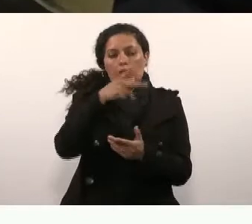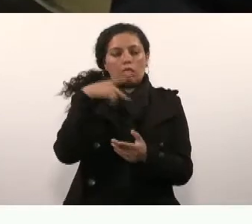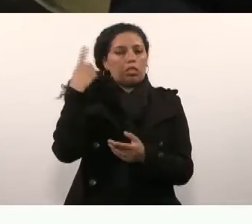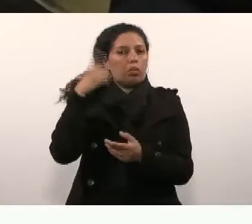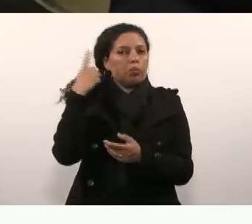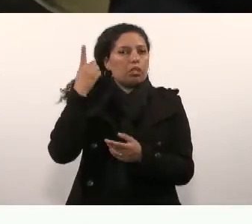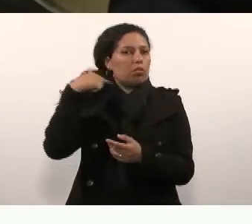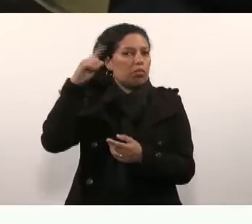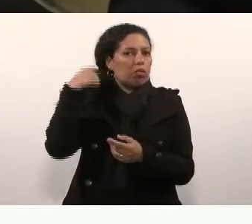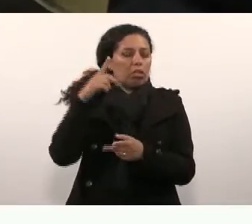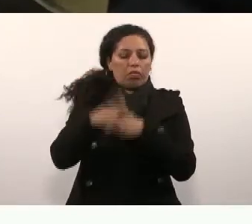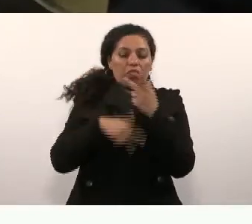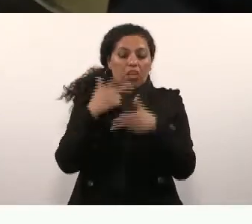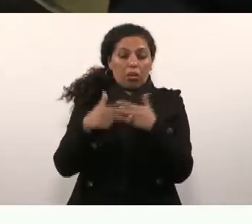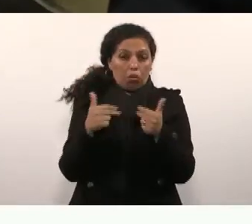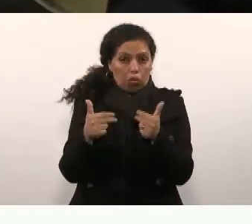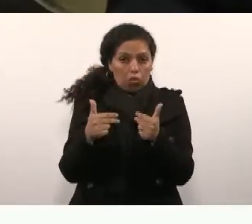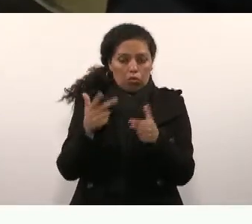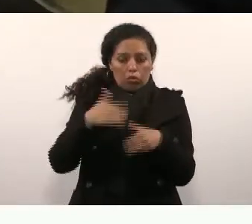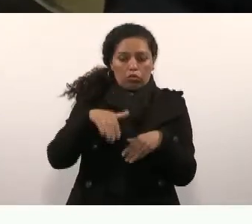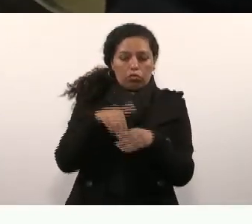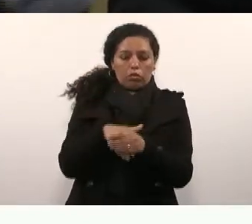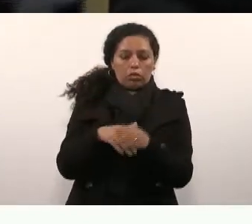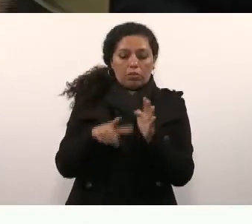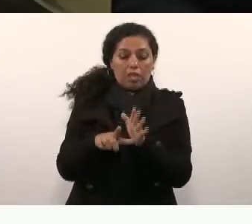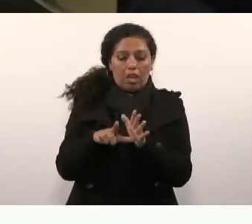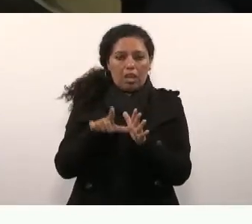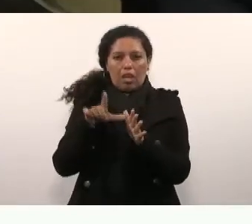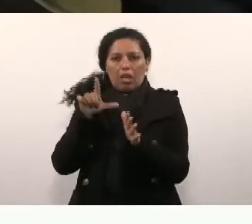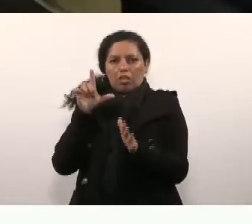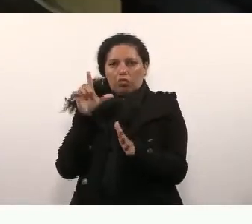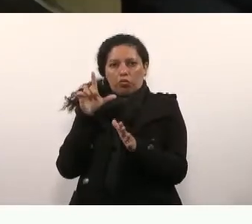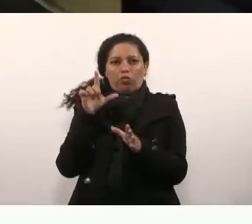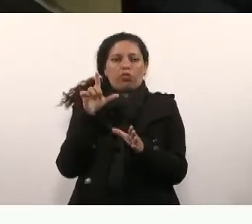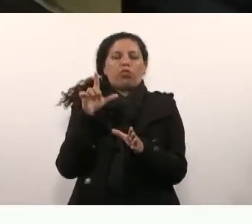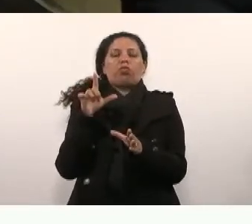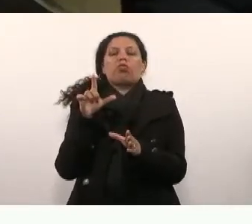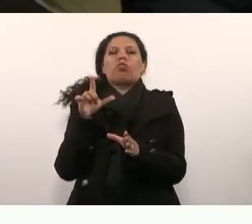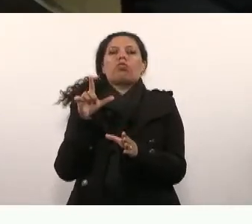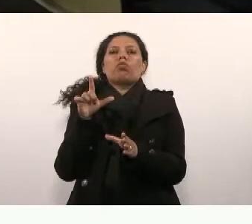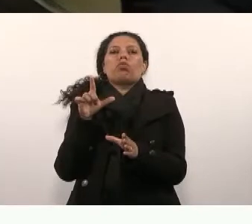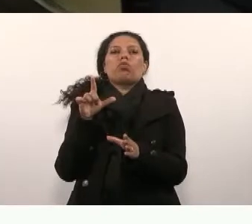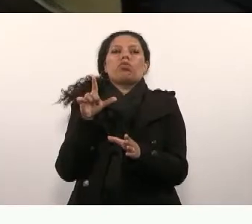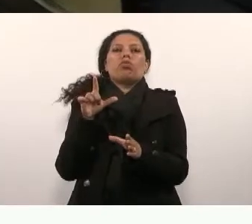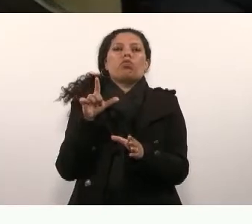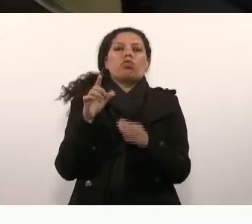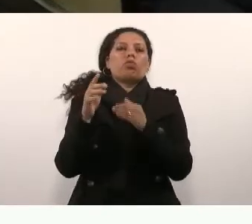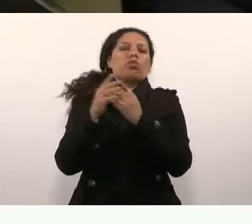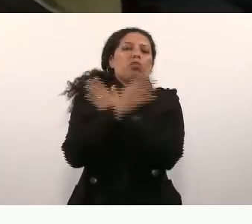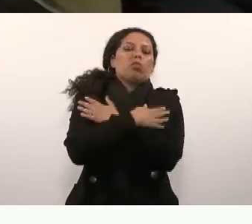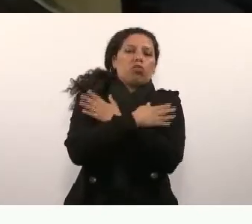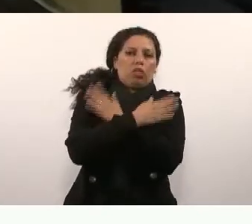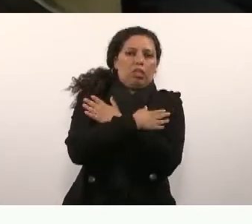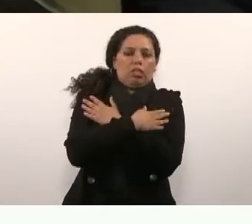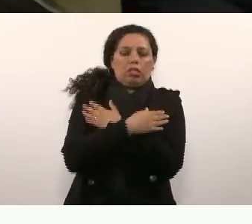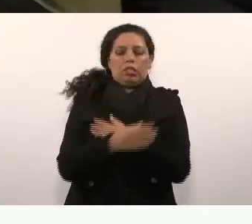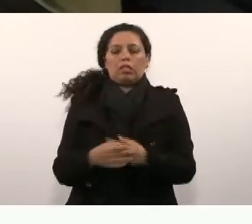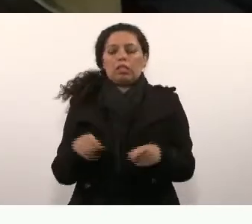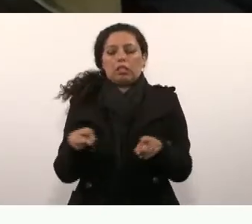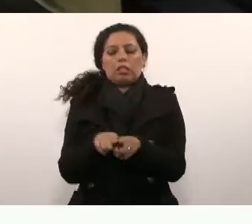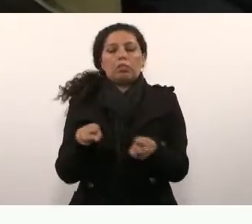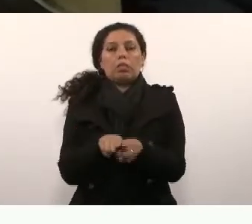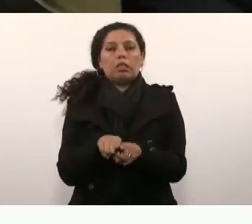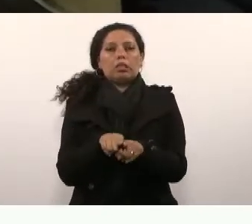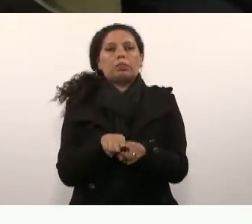fala, nós votamos na última sessão, antes do recesso, naquele momento. Me recordo bem E só a título de colaboração